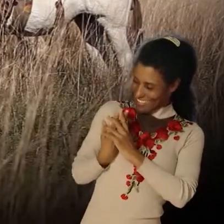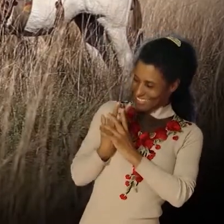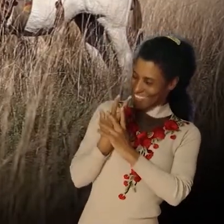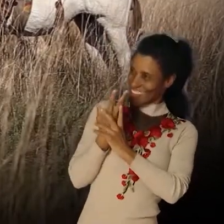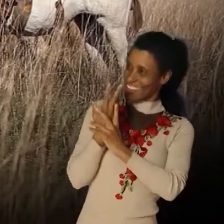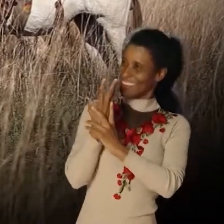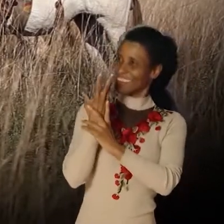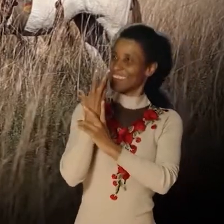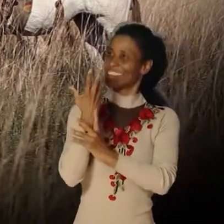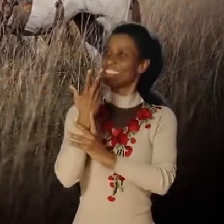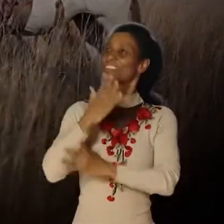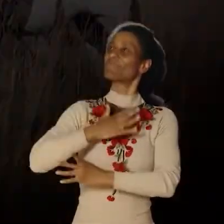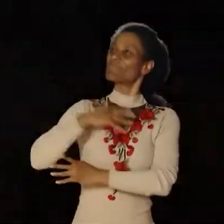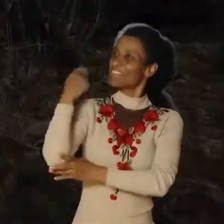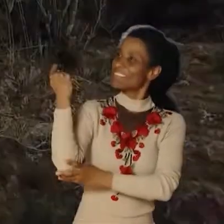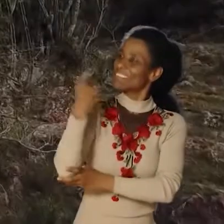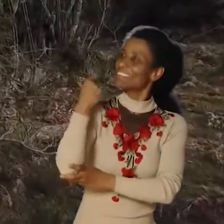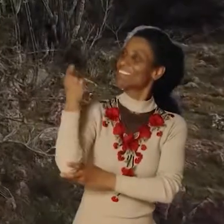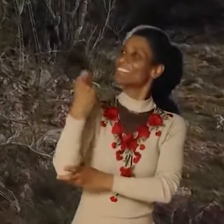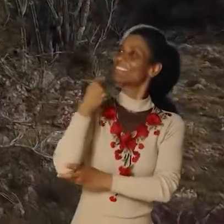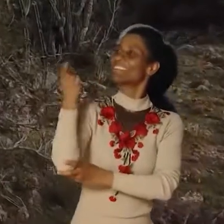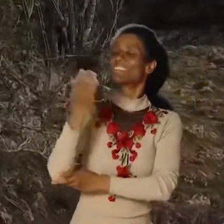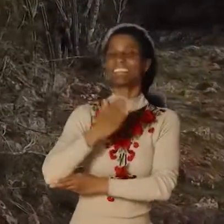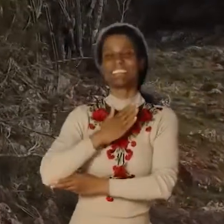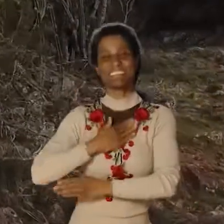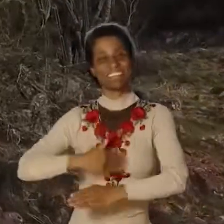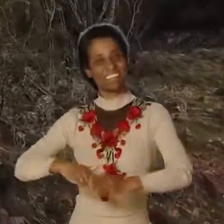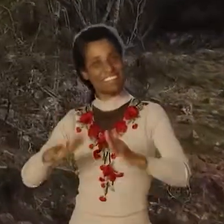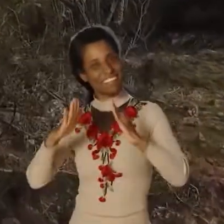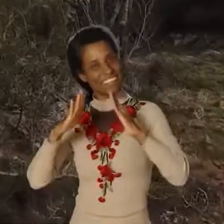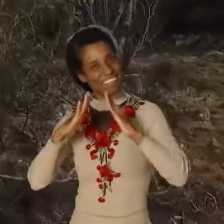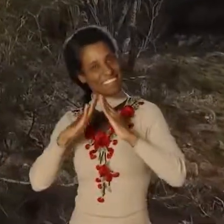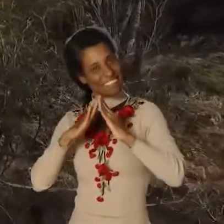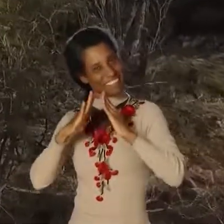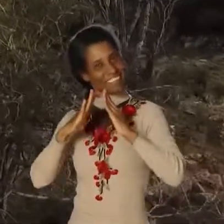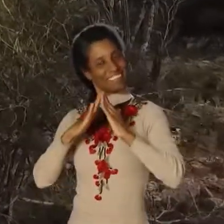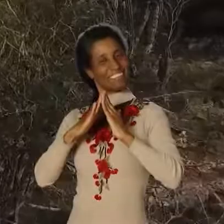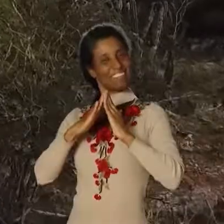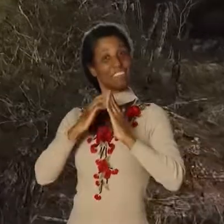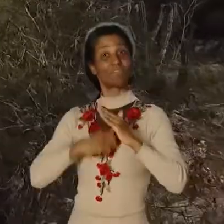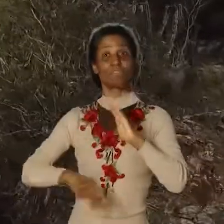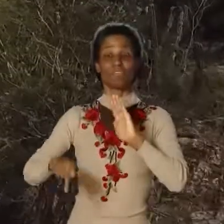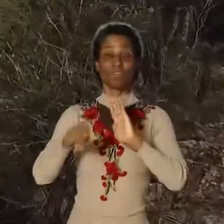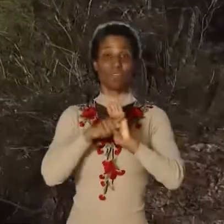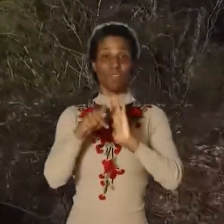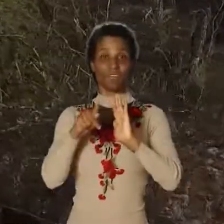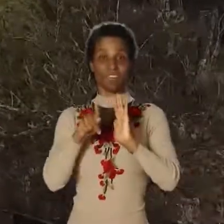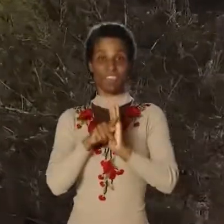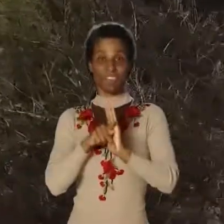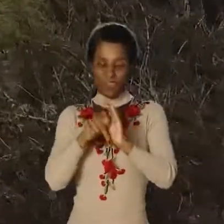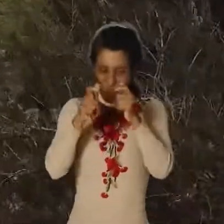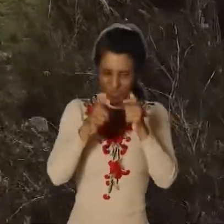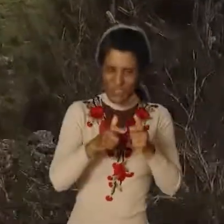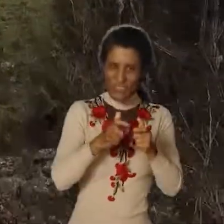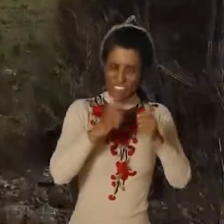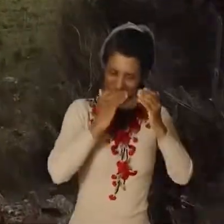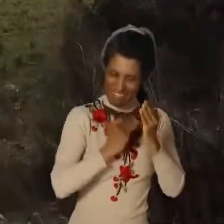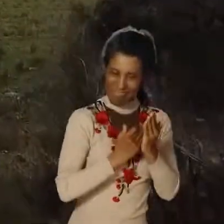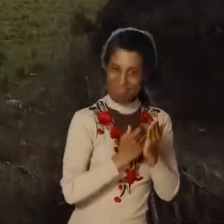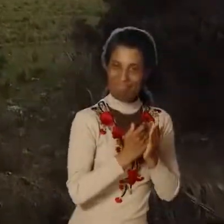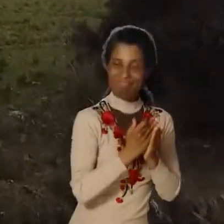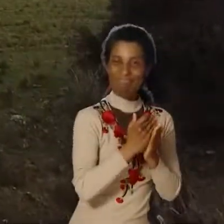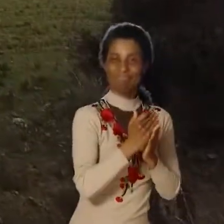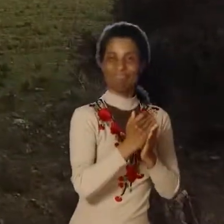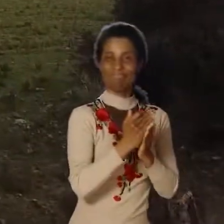construí, o meu Rio Grande, o meu lar, campeando as